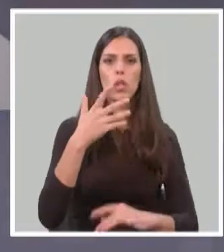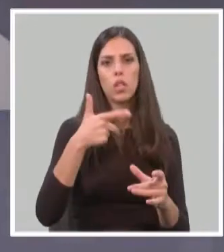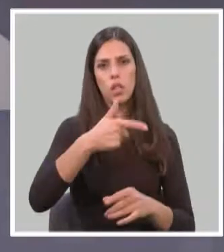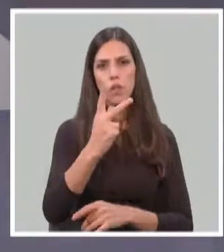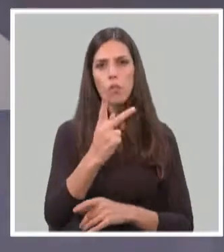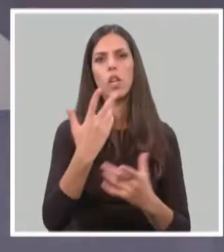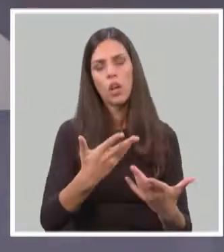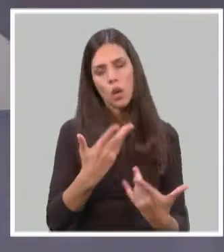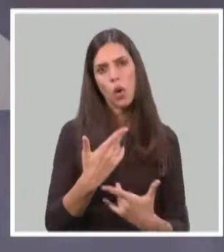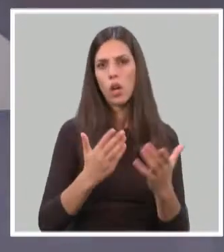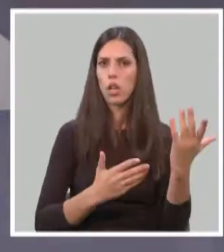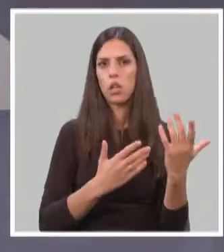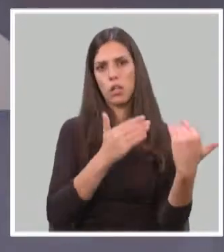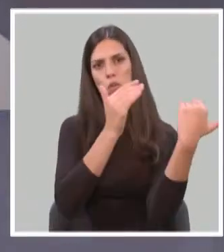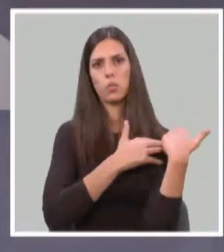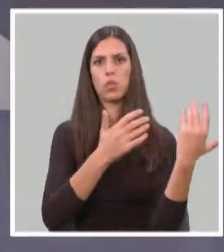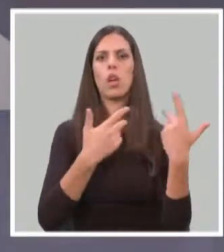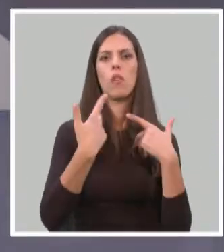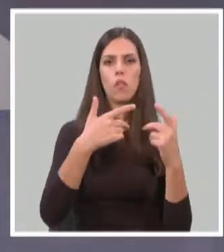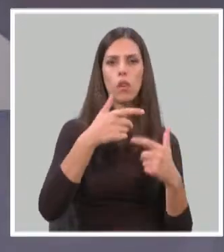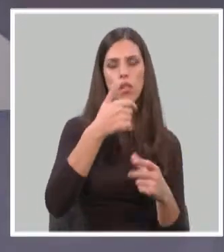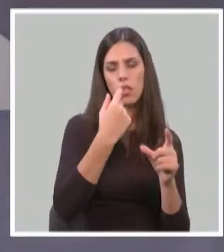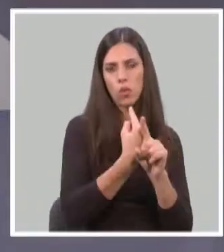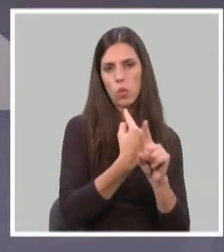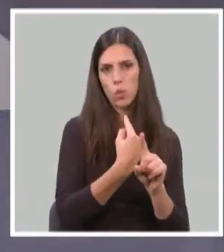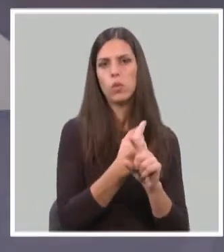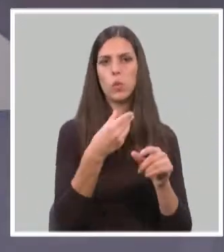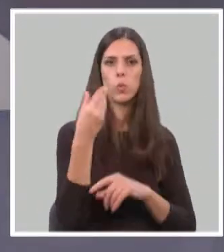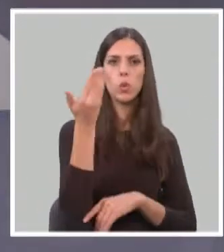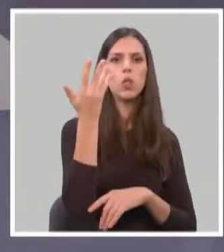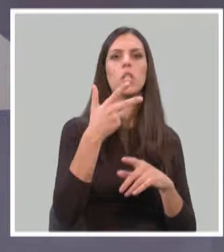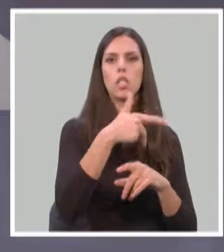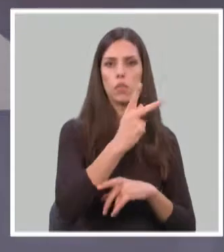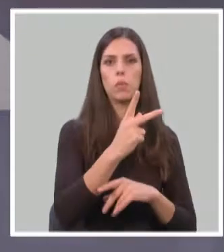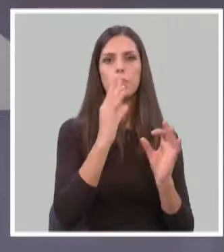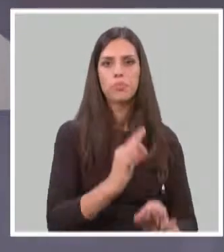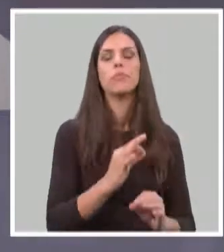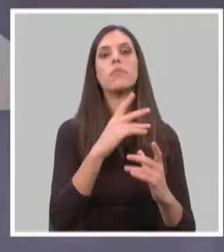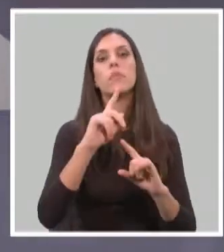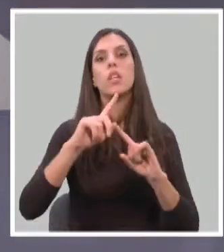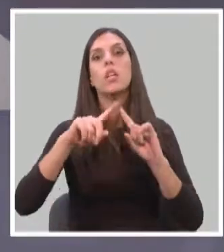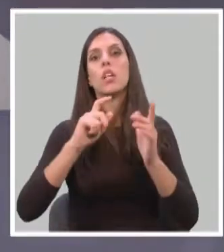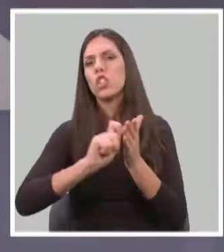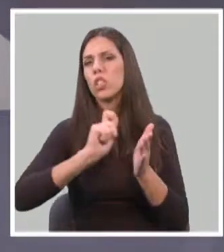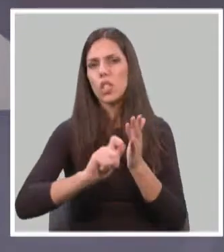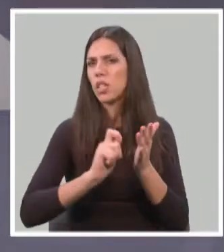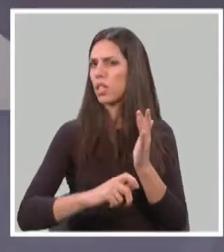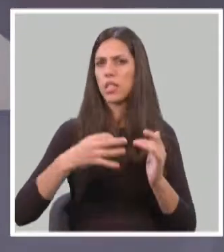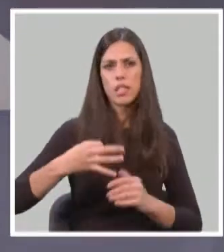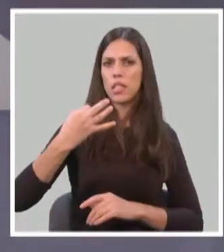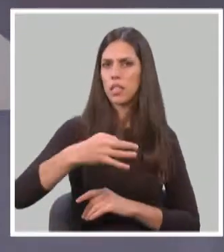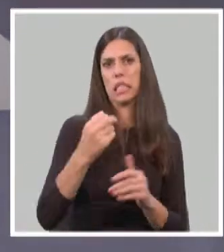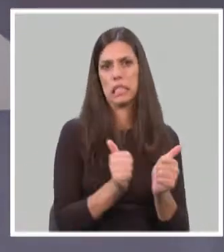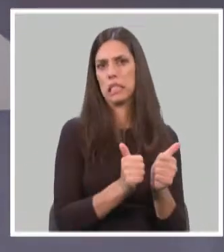e criatividade e então a escrita mandou lá sempre, nunca desapareceu, mesmo